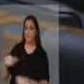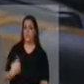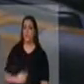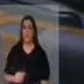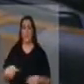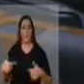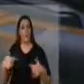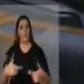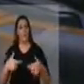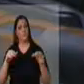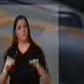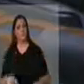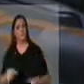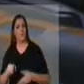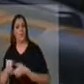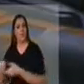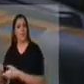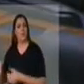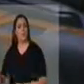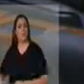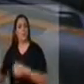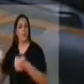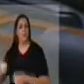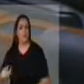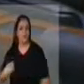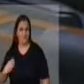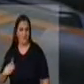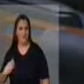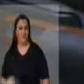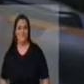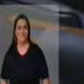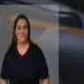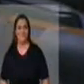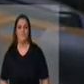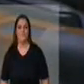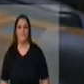cada vez mais qualidade de vida à população que aqui representamos.